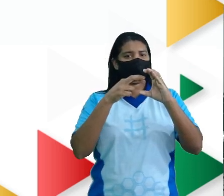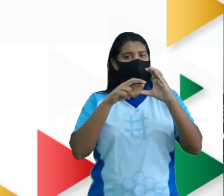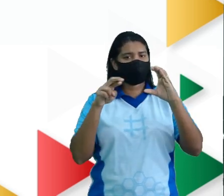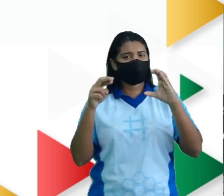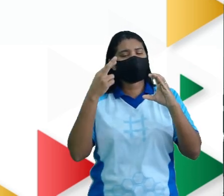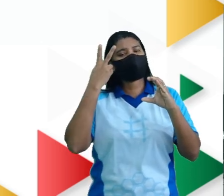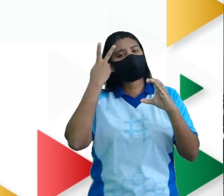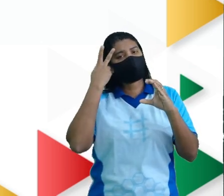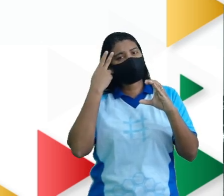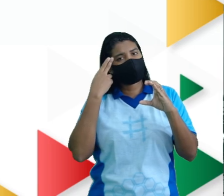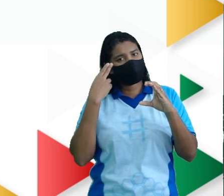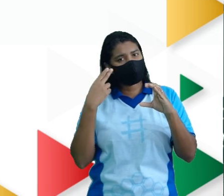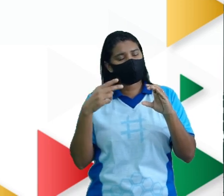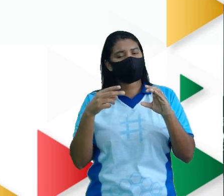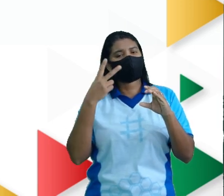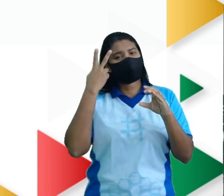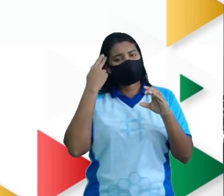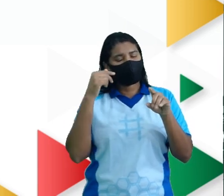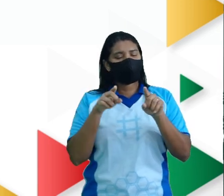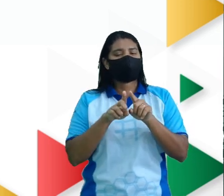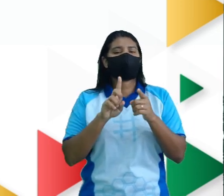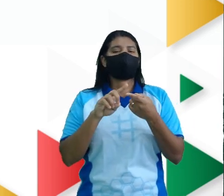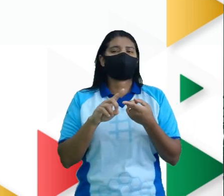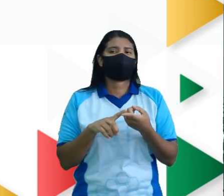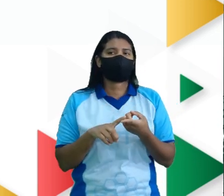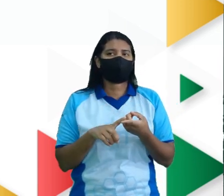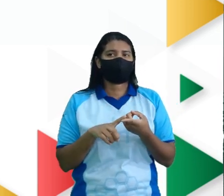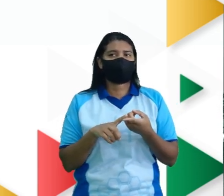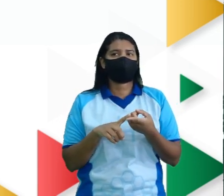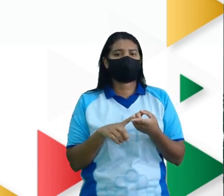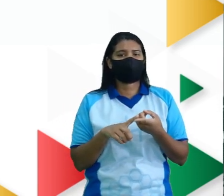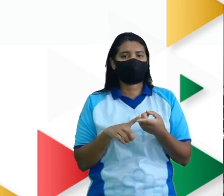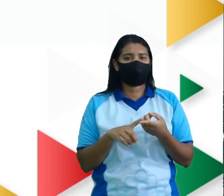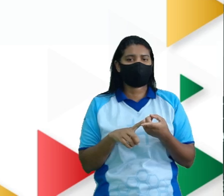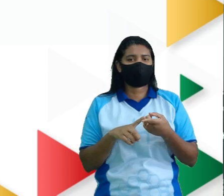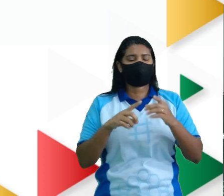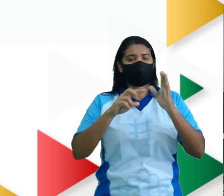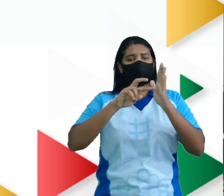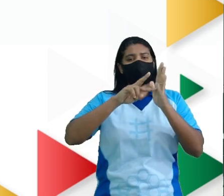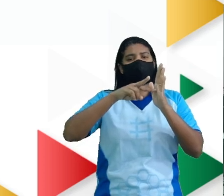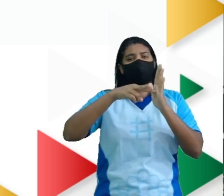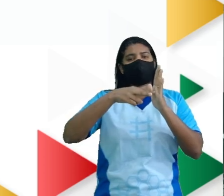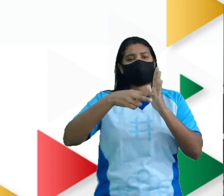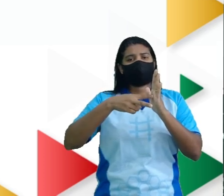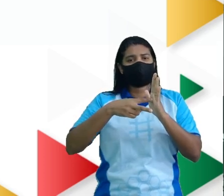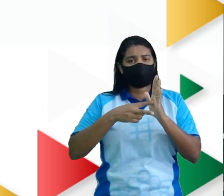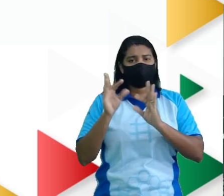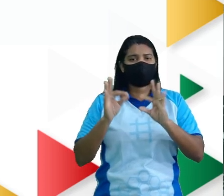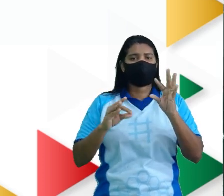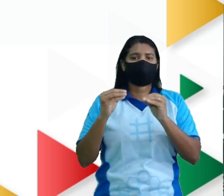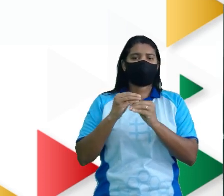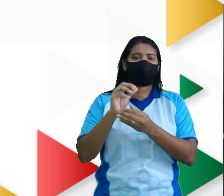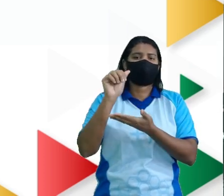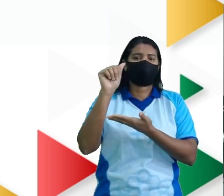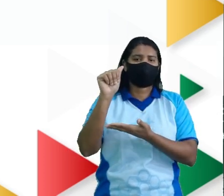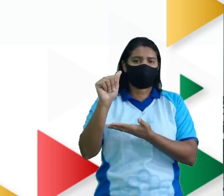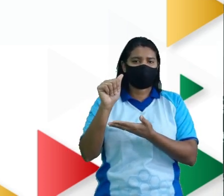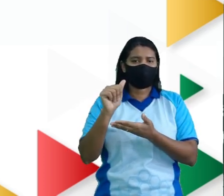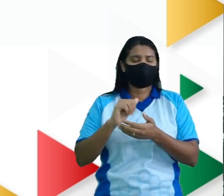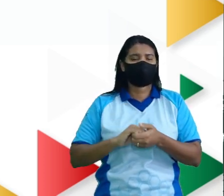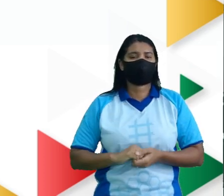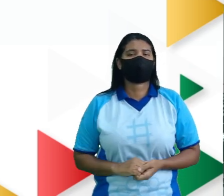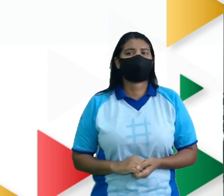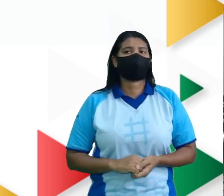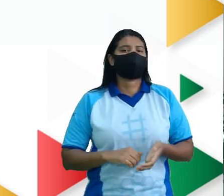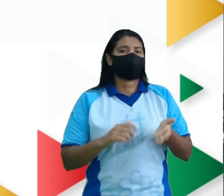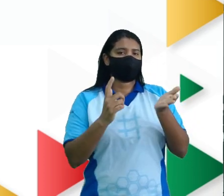mesma abertura do meu compasso, ponta seca em A, eu vou marcando. Olha